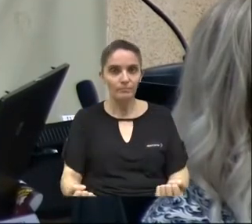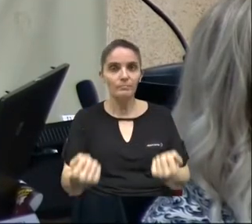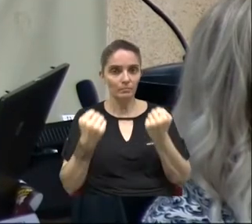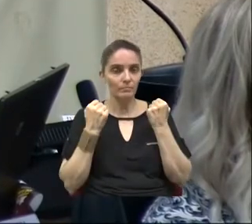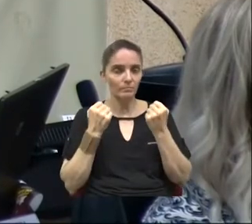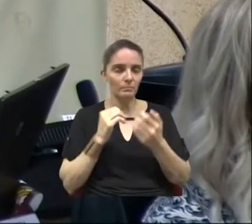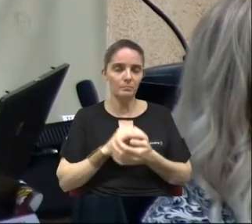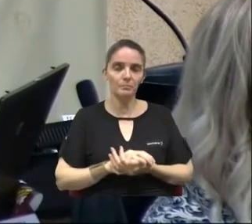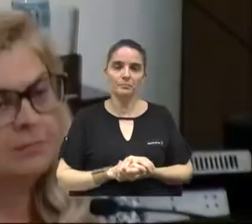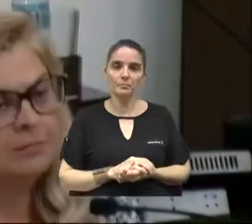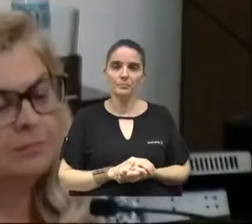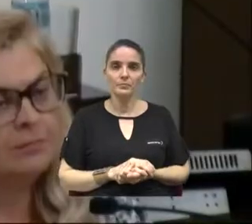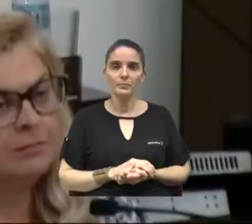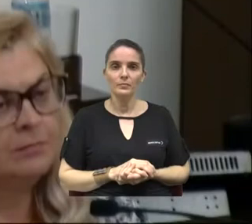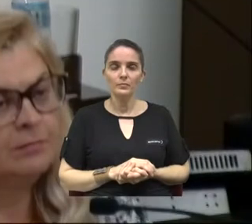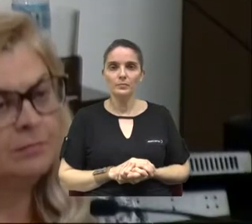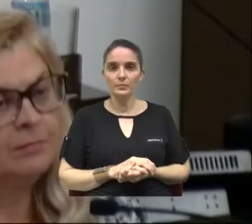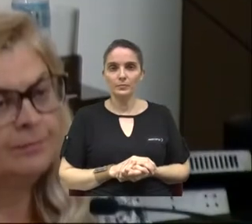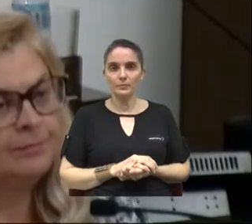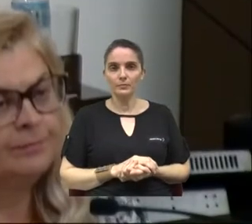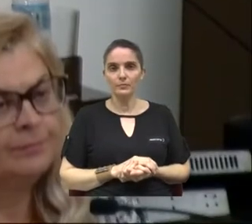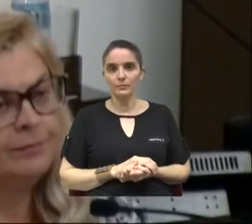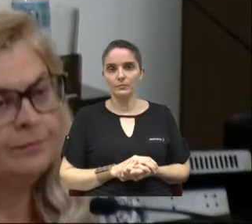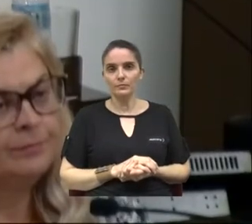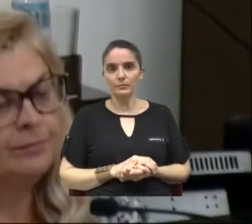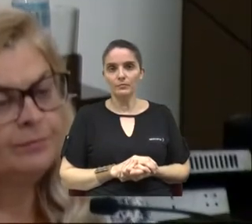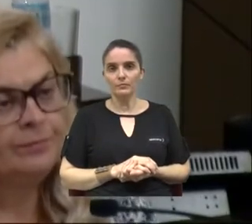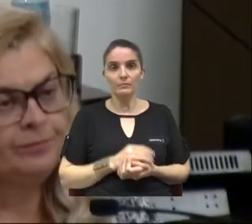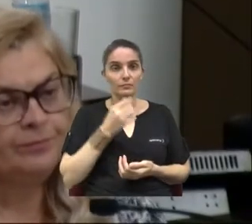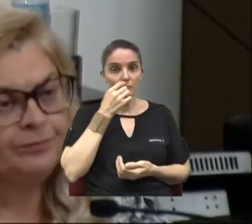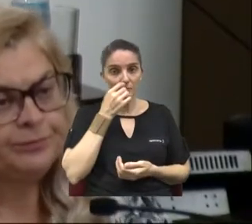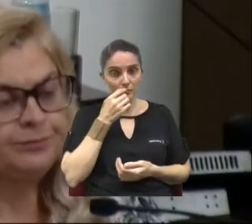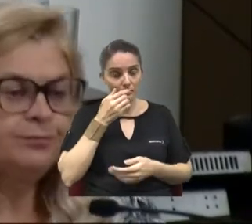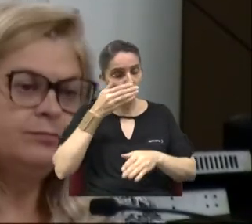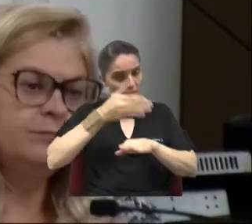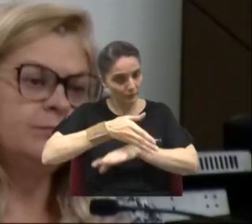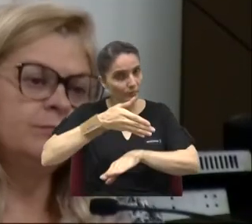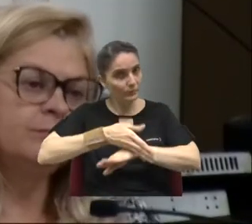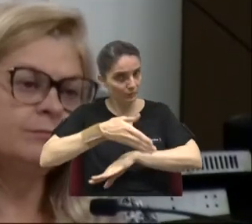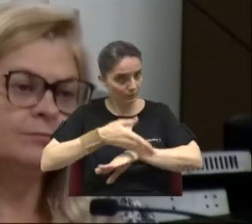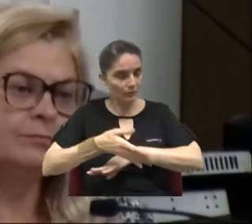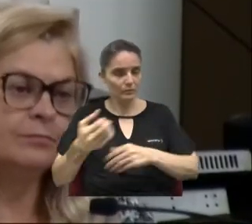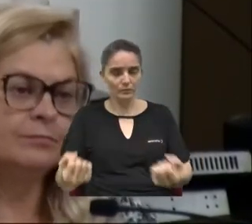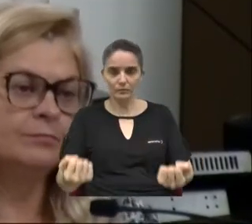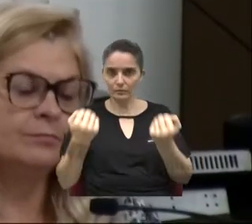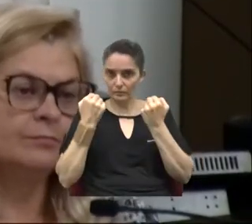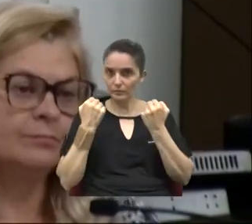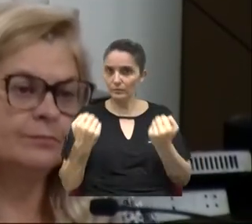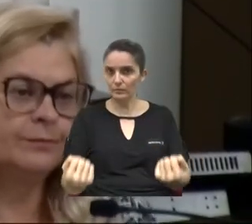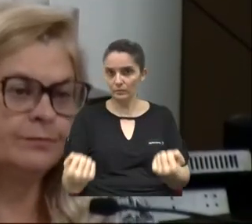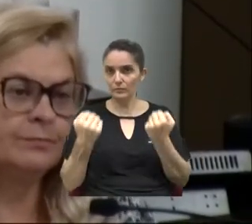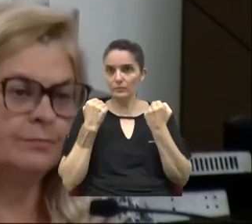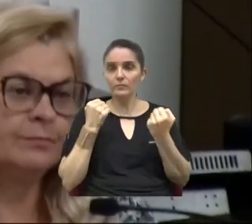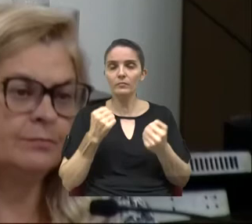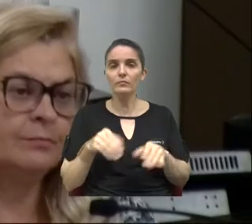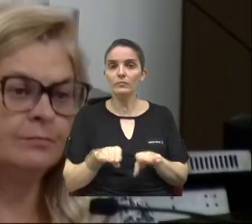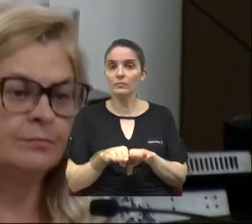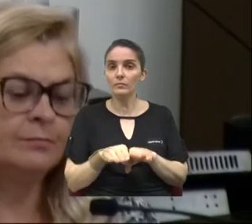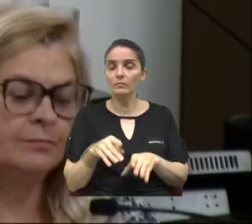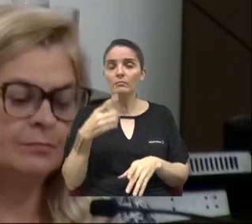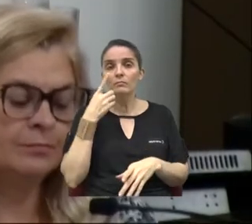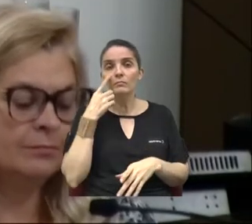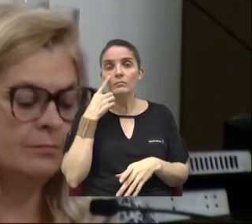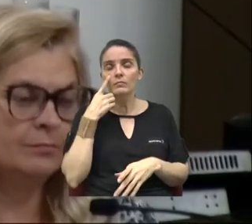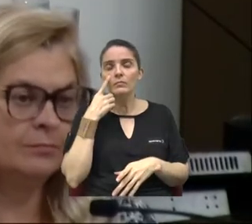que, como frequentador de academia que sou, né? E a gente vê muito essa